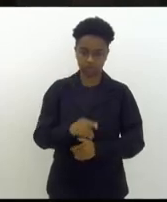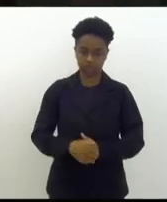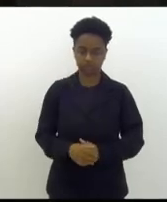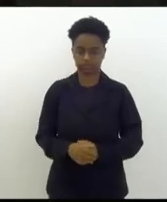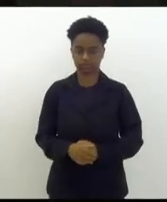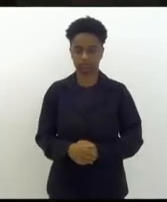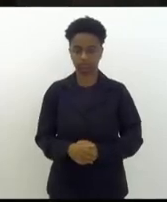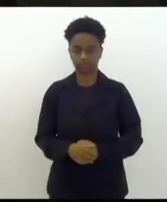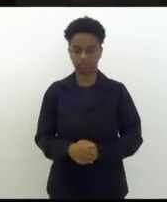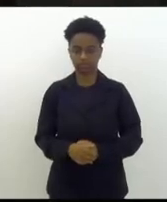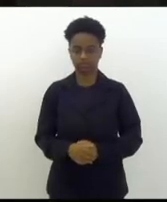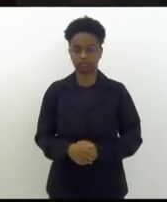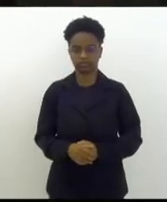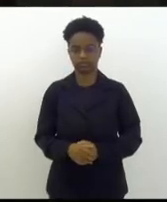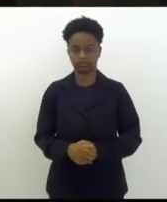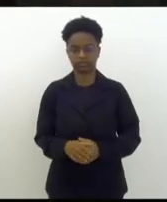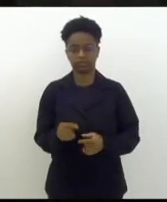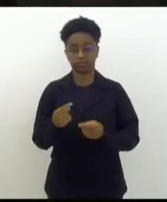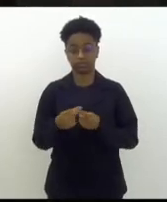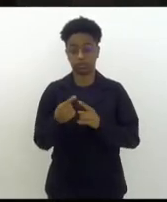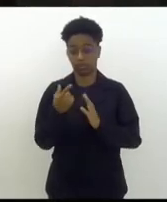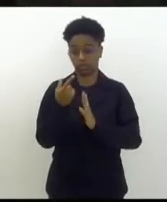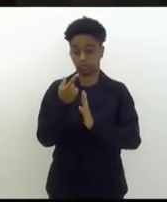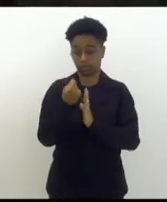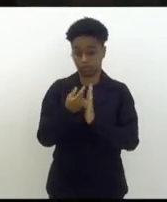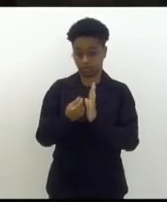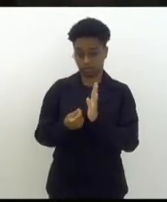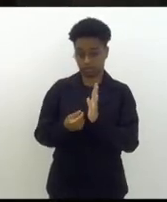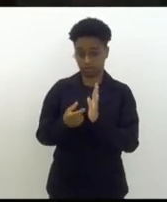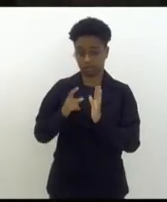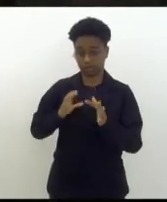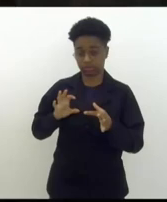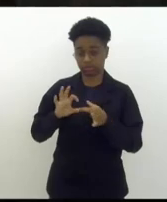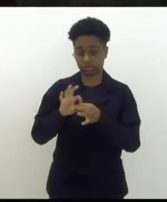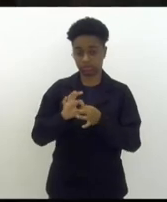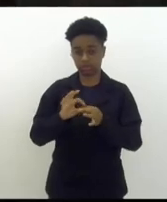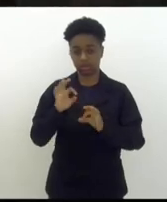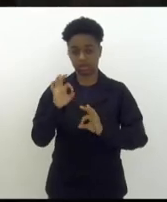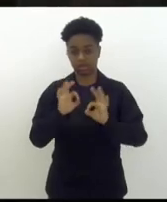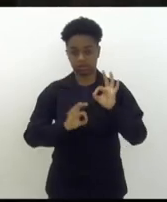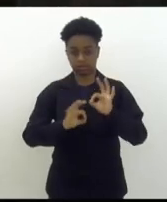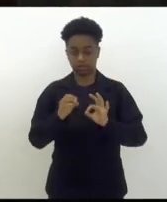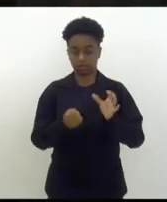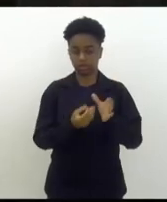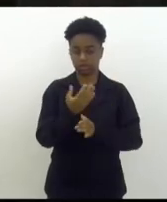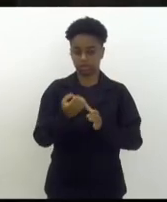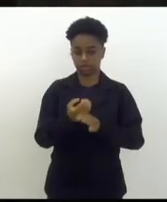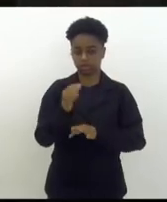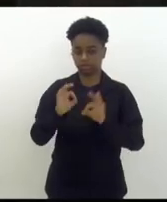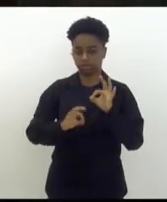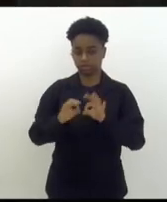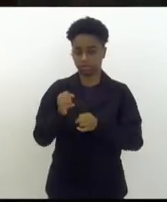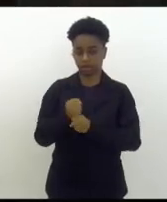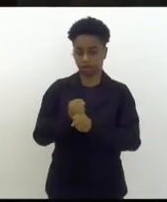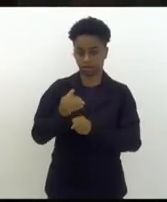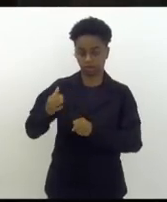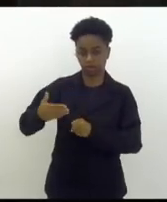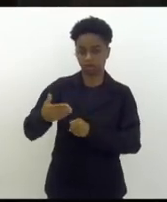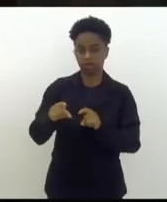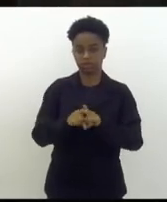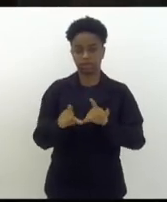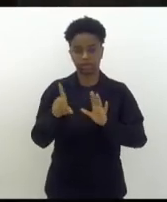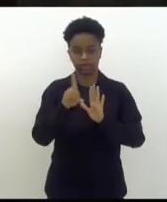o orçamento ele consiste na elaboração do plano plurianual da lei de diretrizes